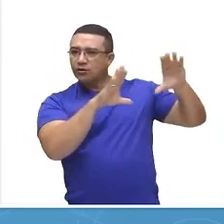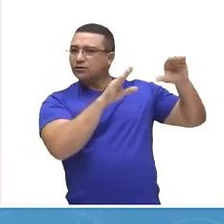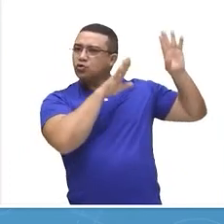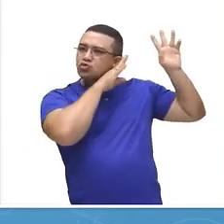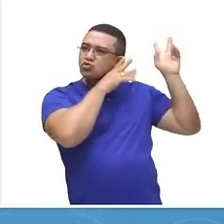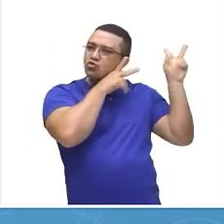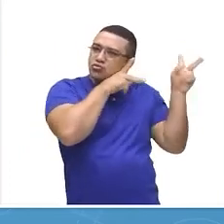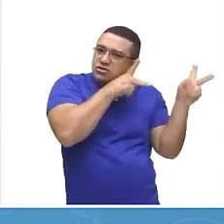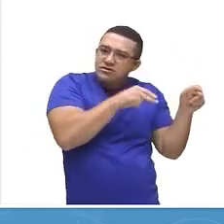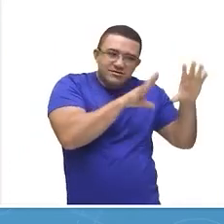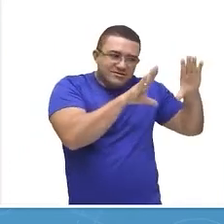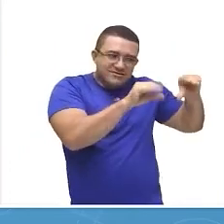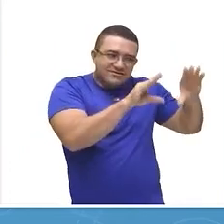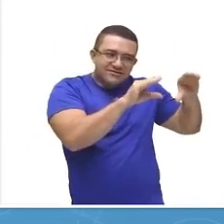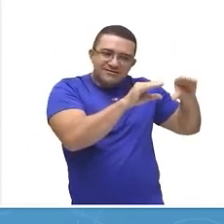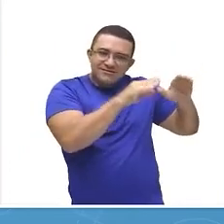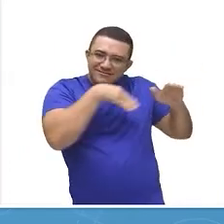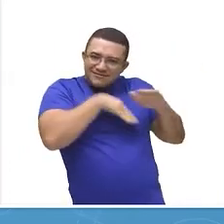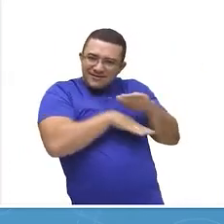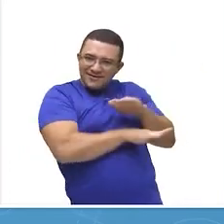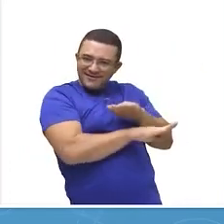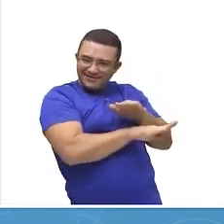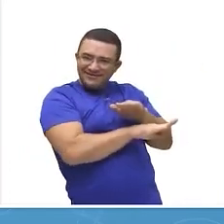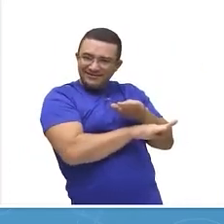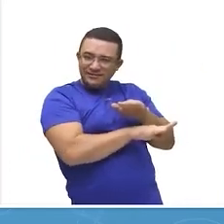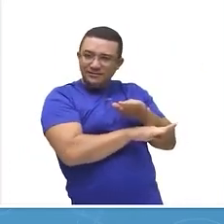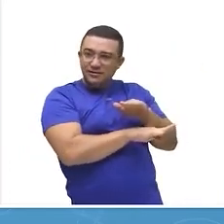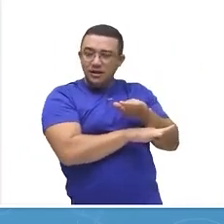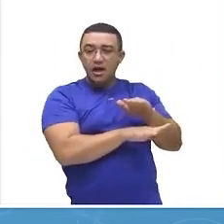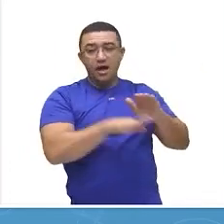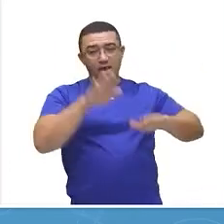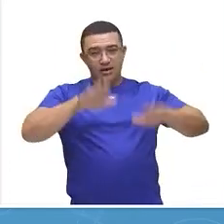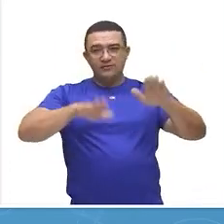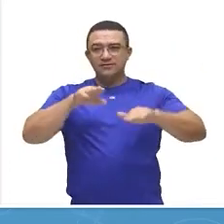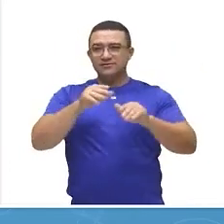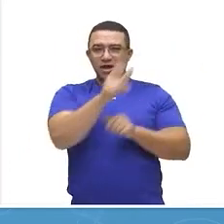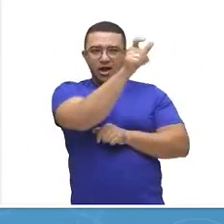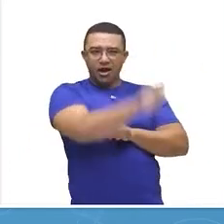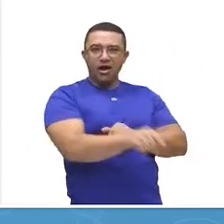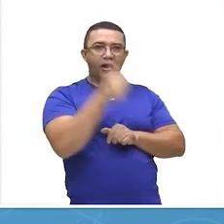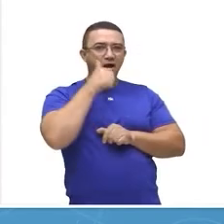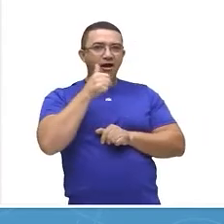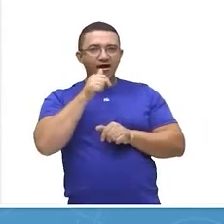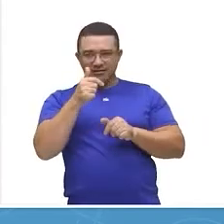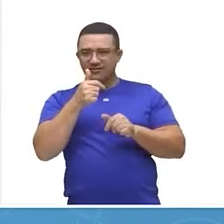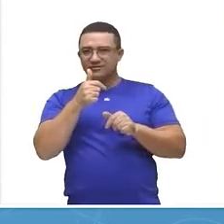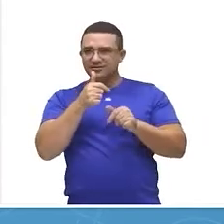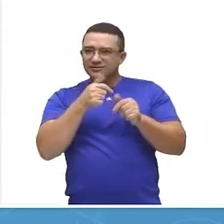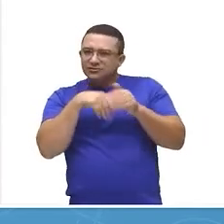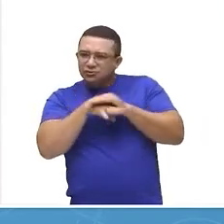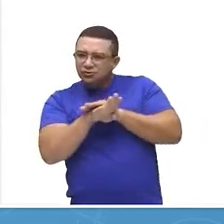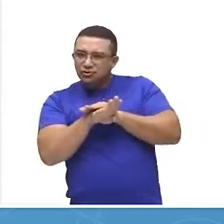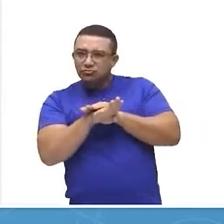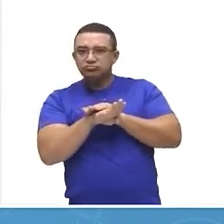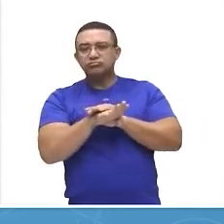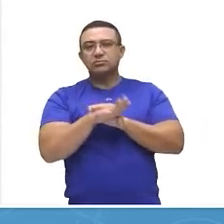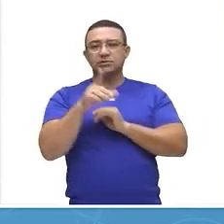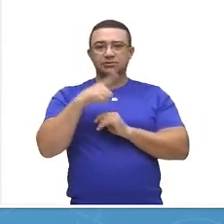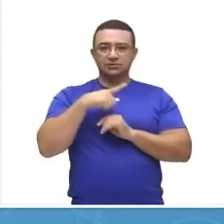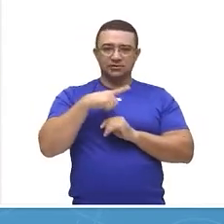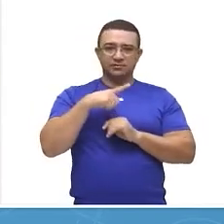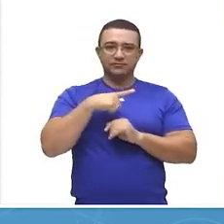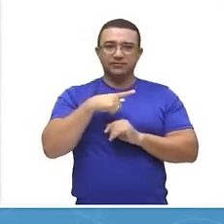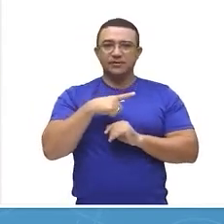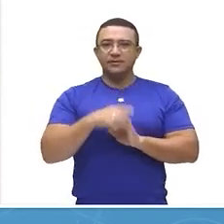se esconde um diário dentro do travesseiro, até pode, mas não é comum. Aí, na letra B, nós temos under, que é embaixo, C,